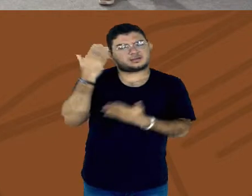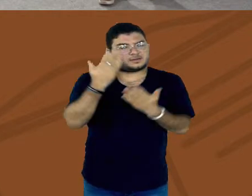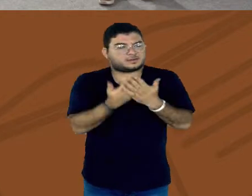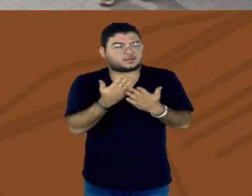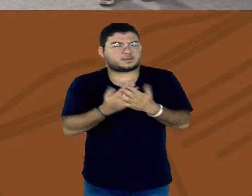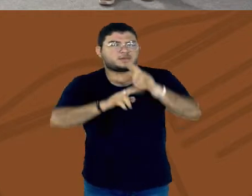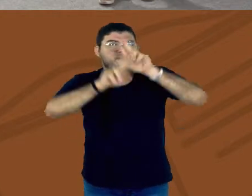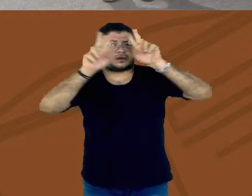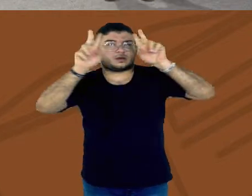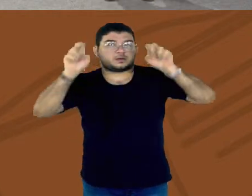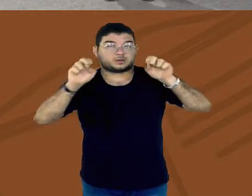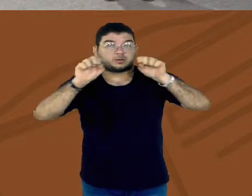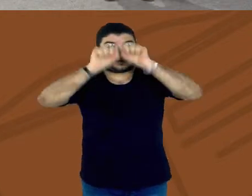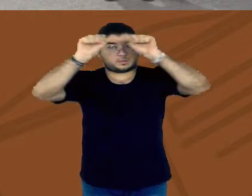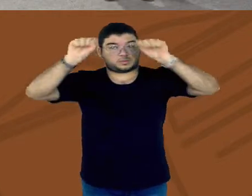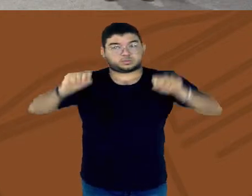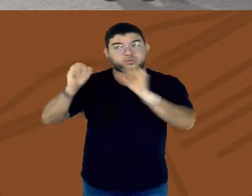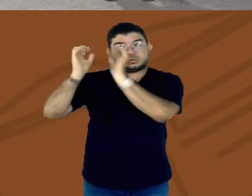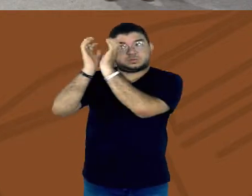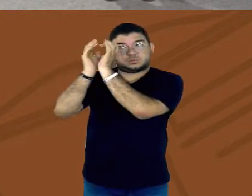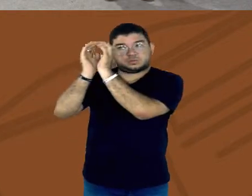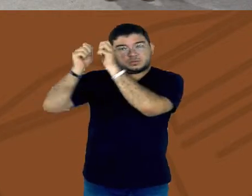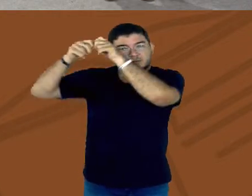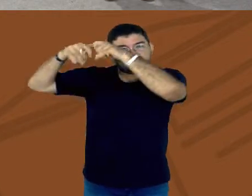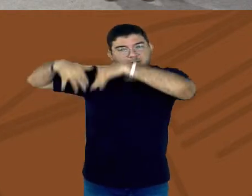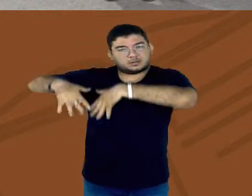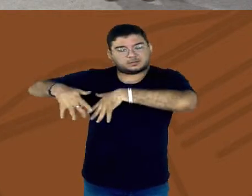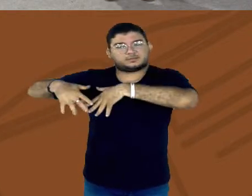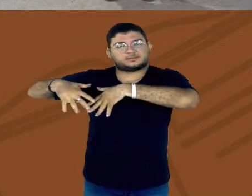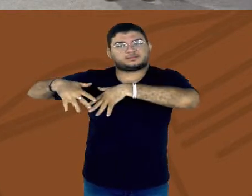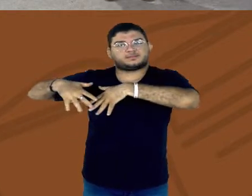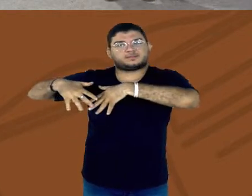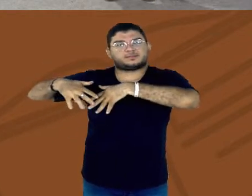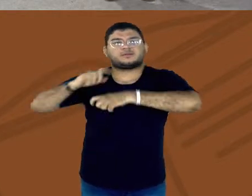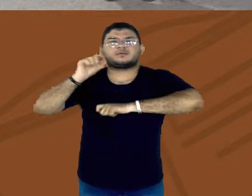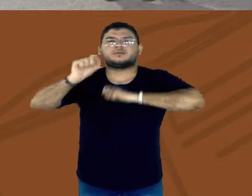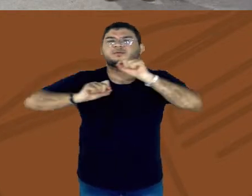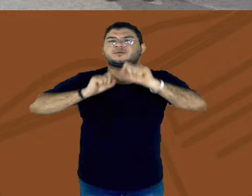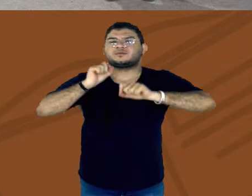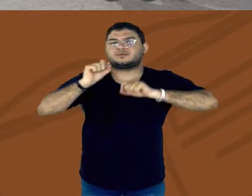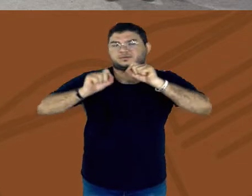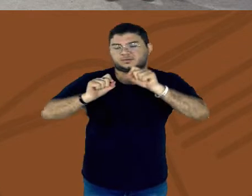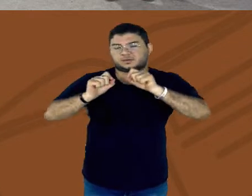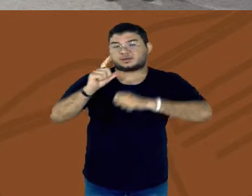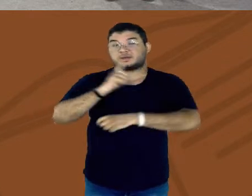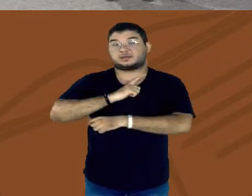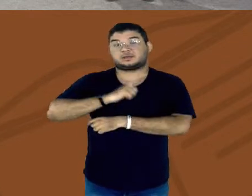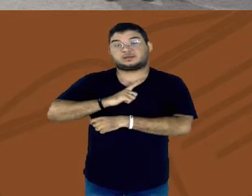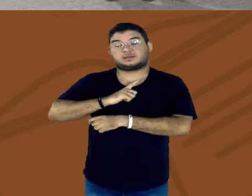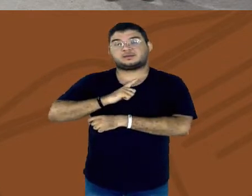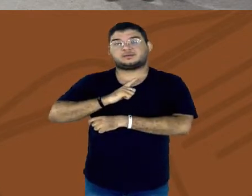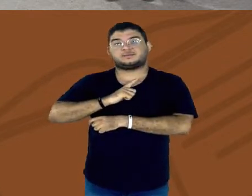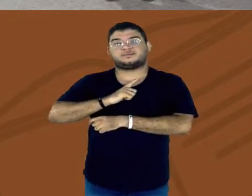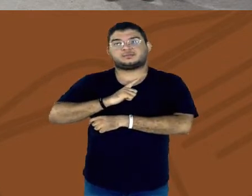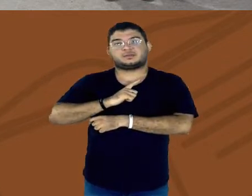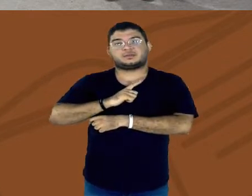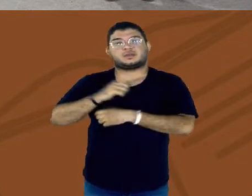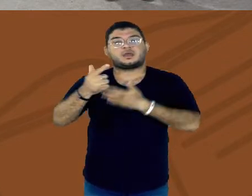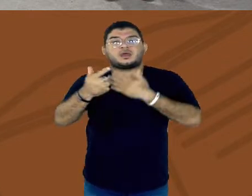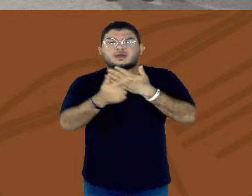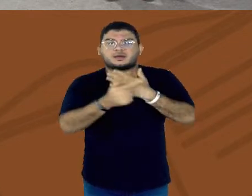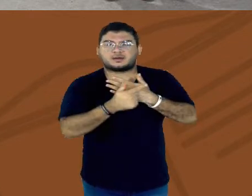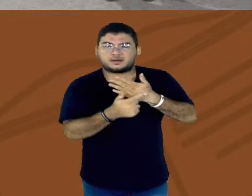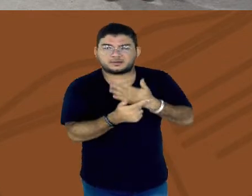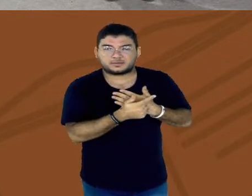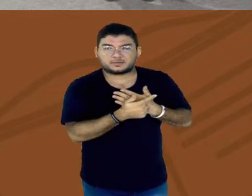o sistema nervoso. Nós vimos que o sistema nervoso ele tem basicamente a função ou